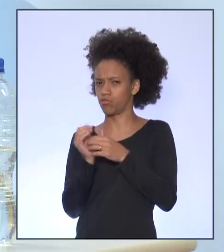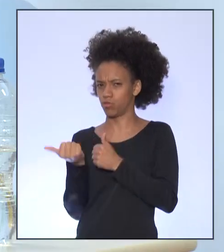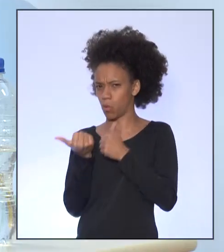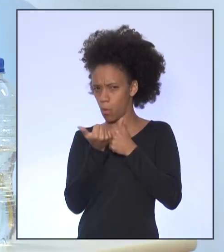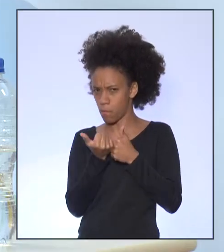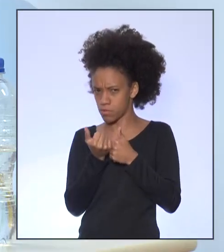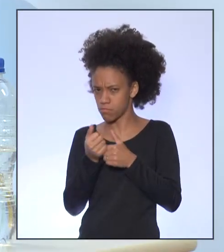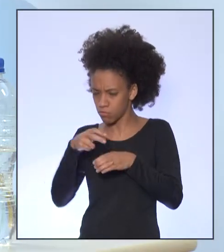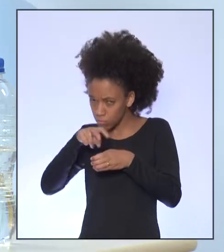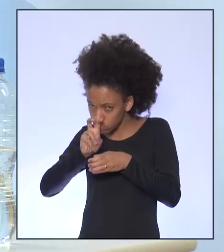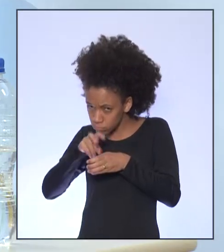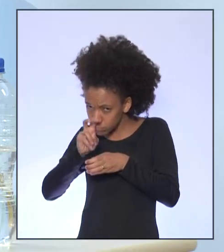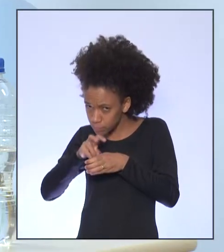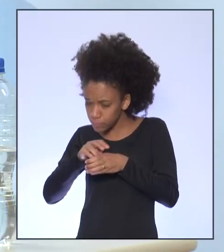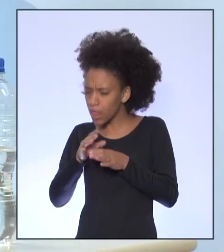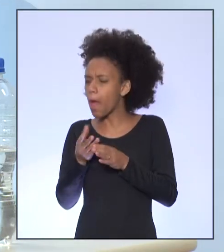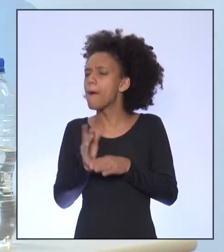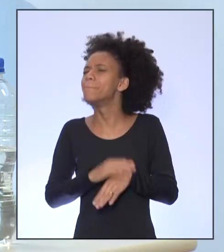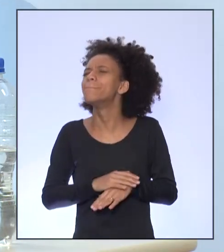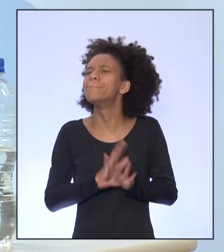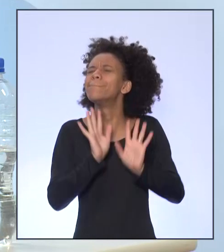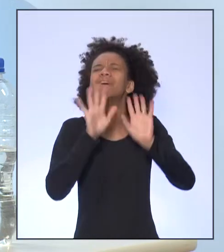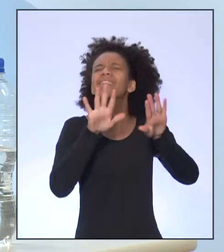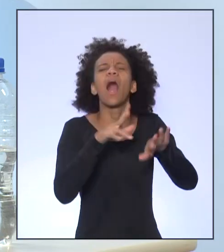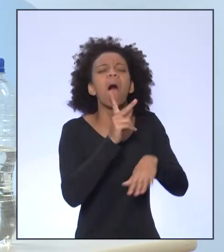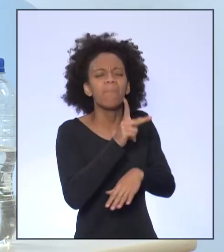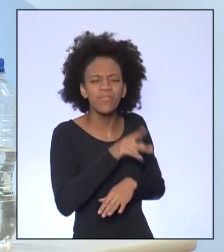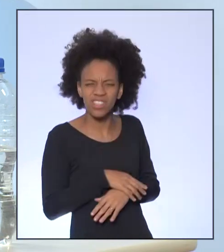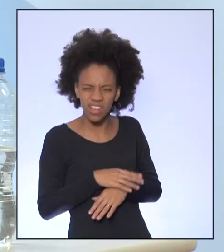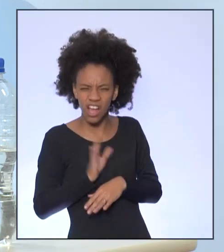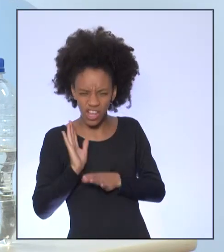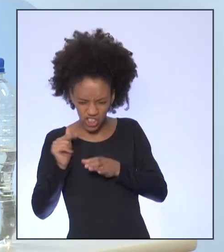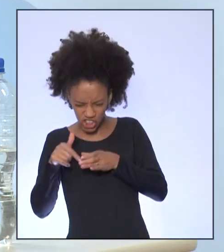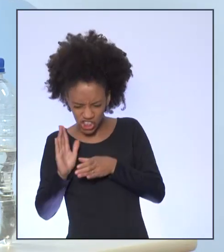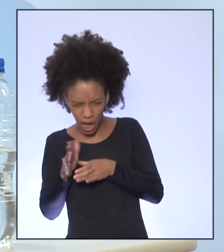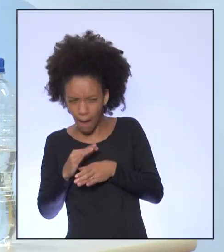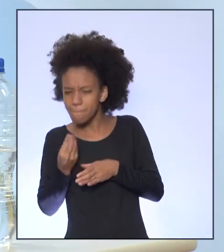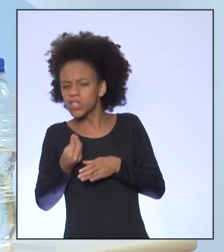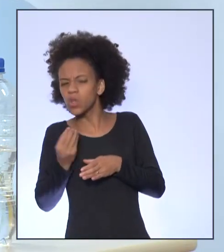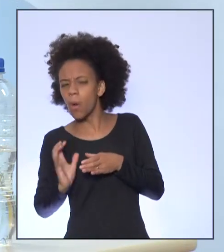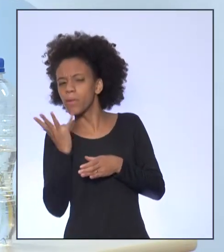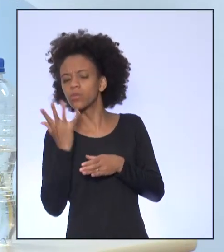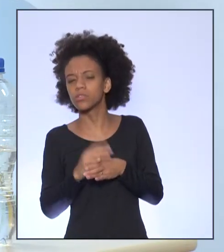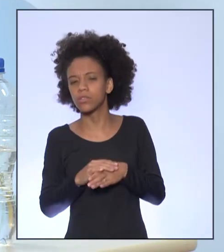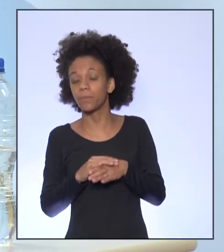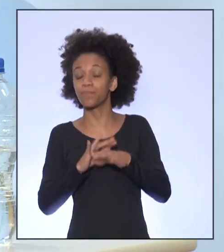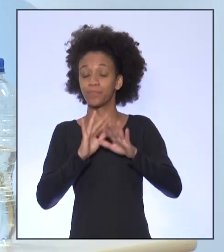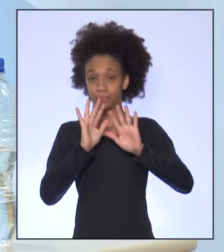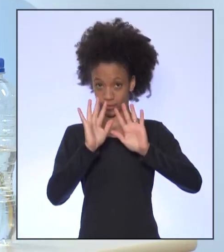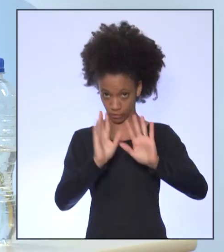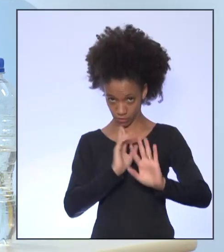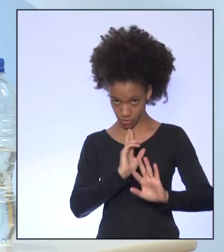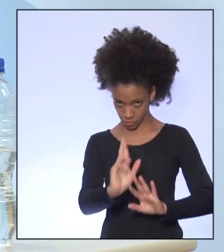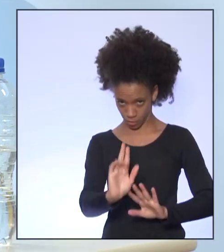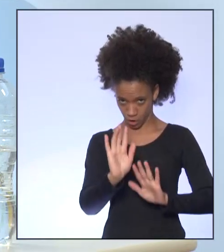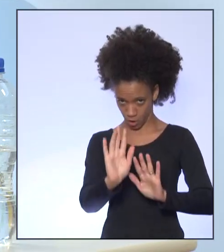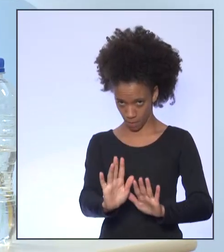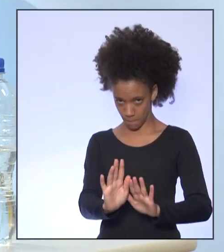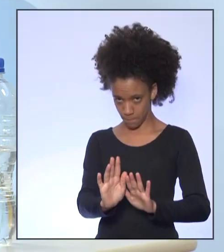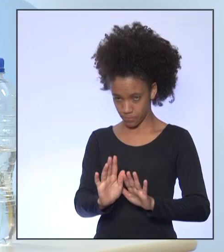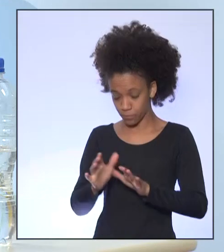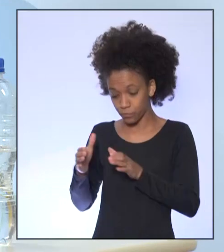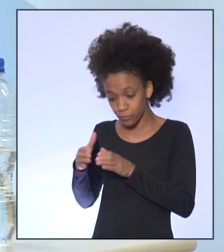nosso refrigerante. Daí você fala assim, pô, professor, ele já estava lá, mas como ele surgiu? O que, que acontece? O nosso refrigerante ele não é